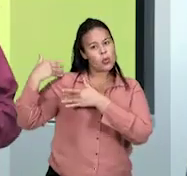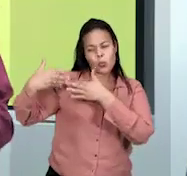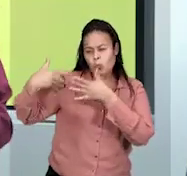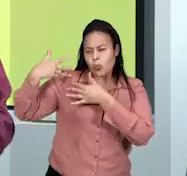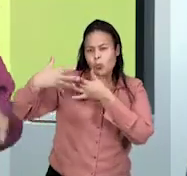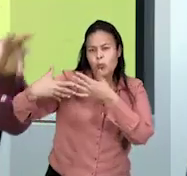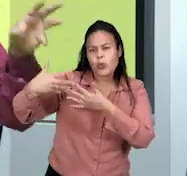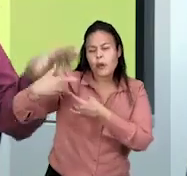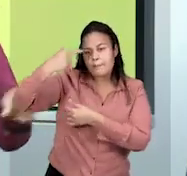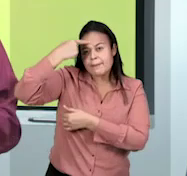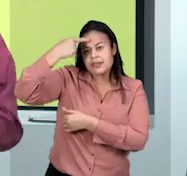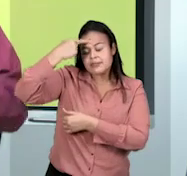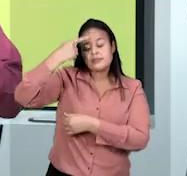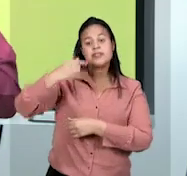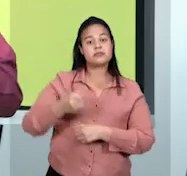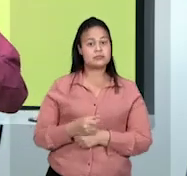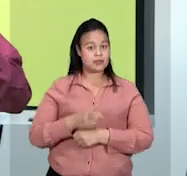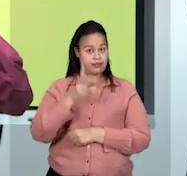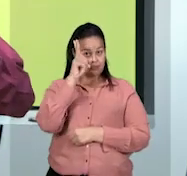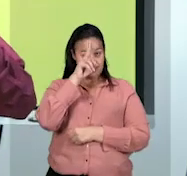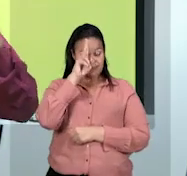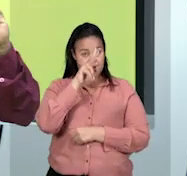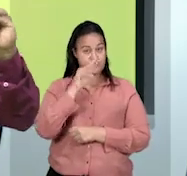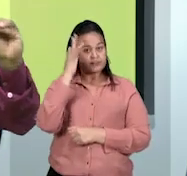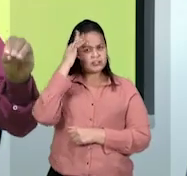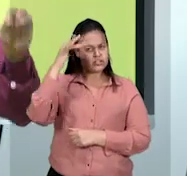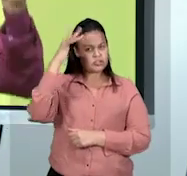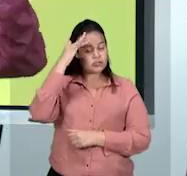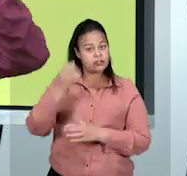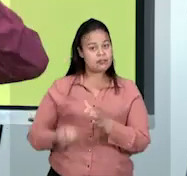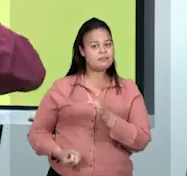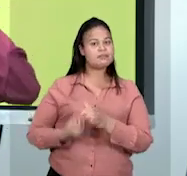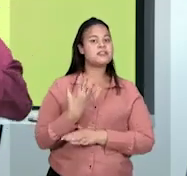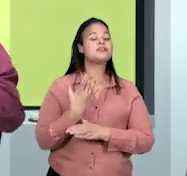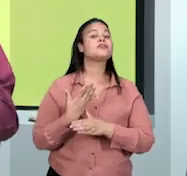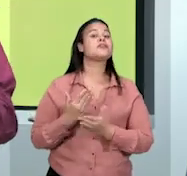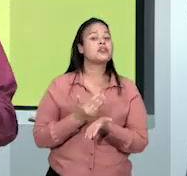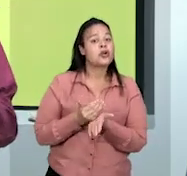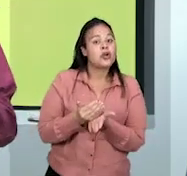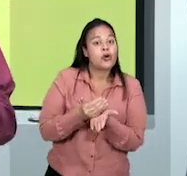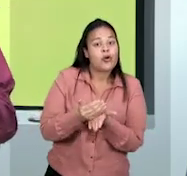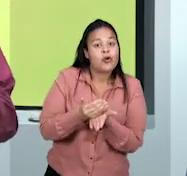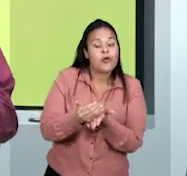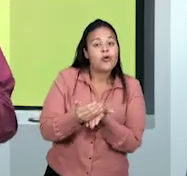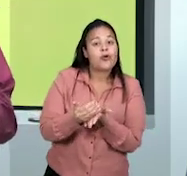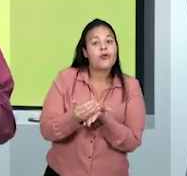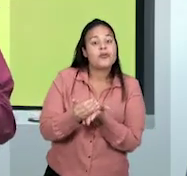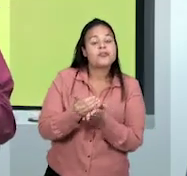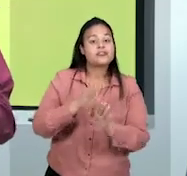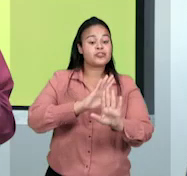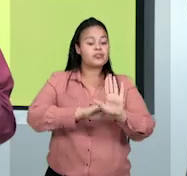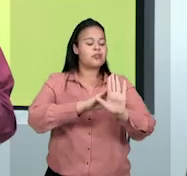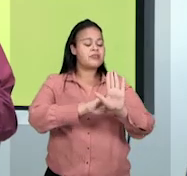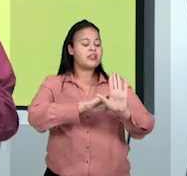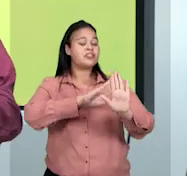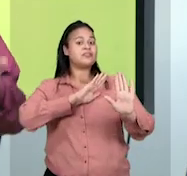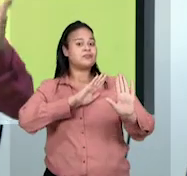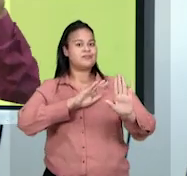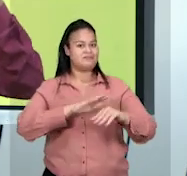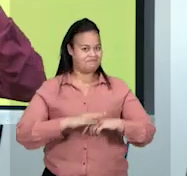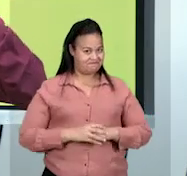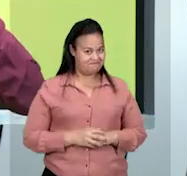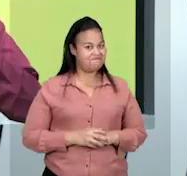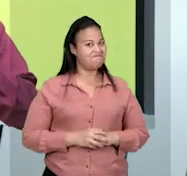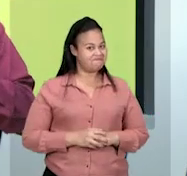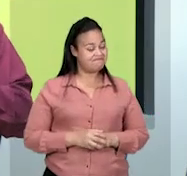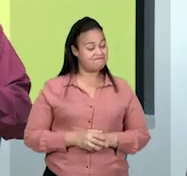novo pensamento. Lembrando, a filosofia vai surgir inicialmente do subjetivo. Ela vai